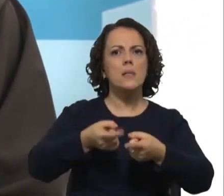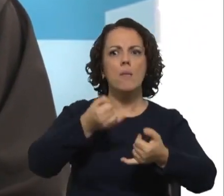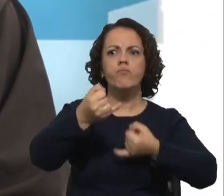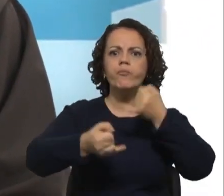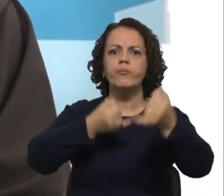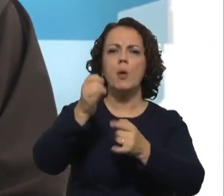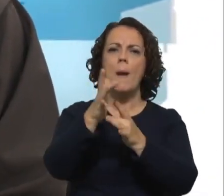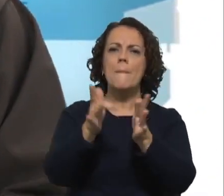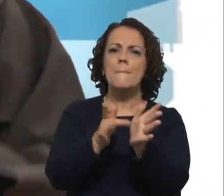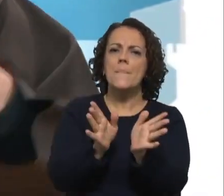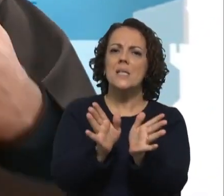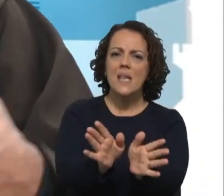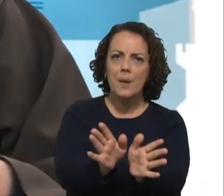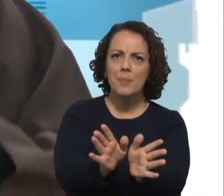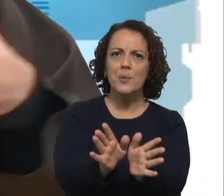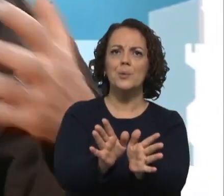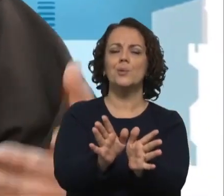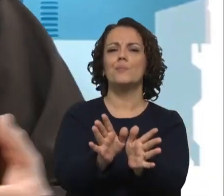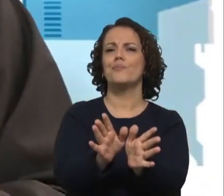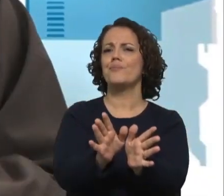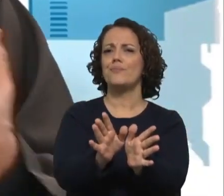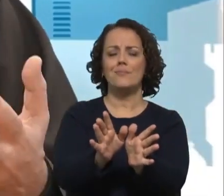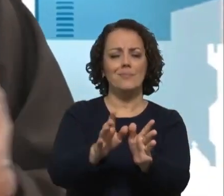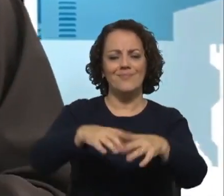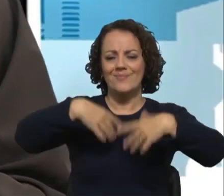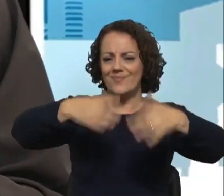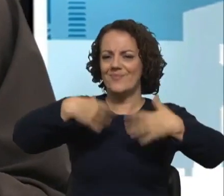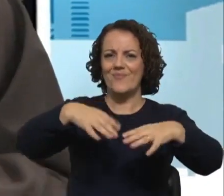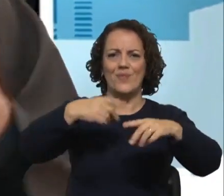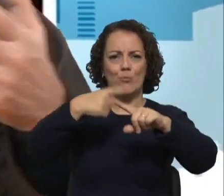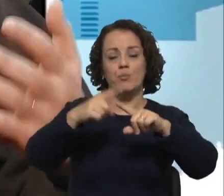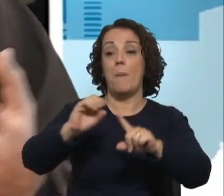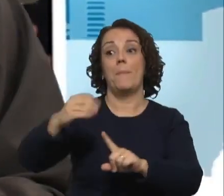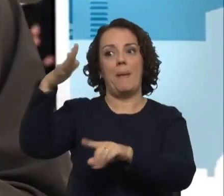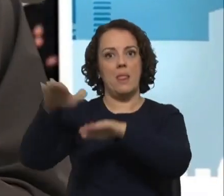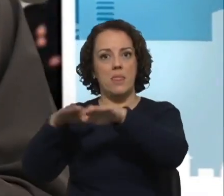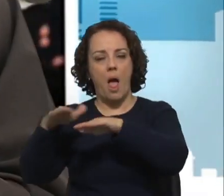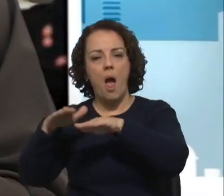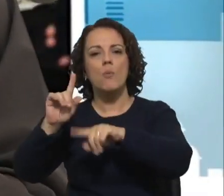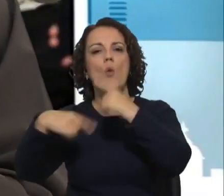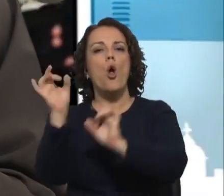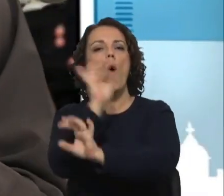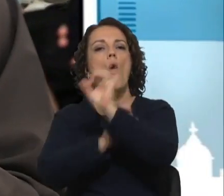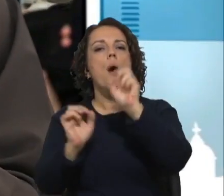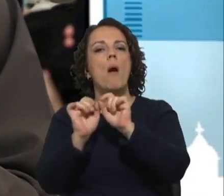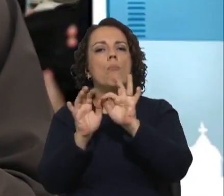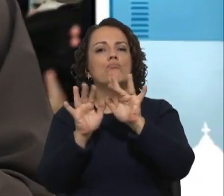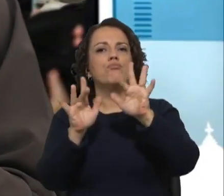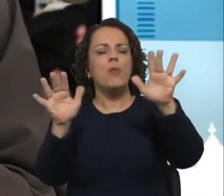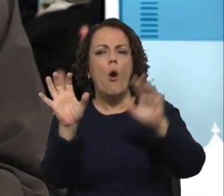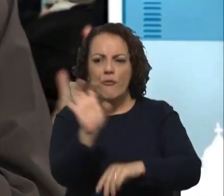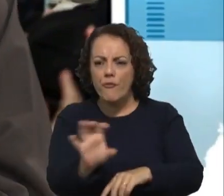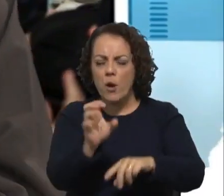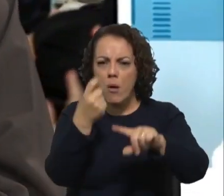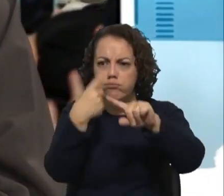aparecer presépios, digamos, praticamente em todas, a começar por Itália e depois por toda a Europa, e presépios diferentes, isto